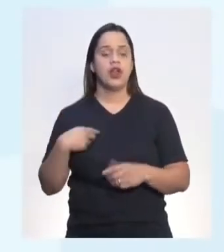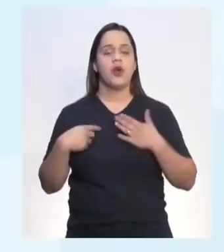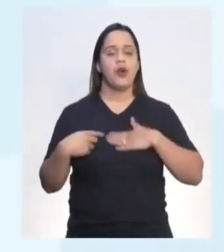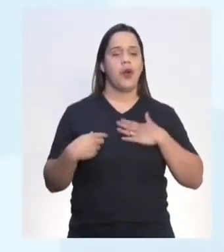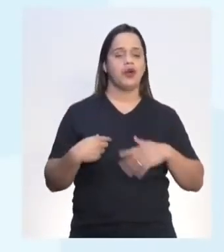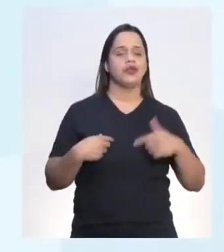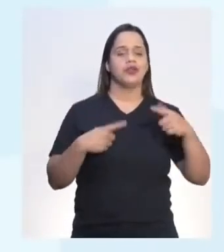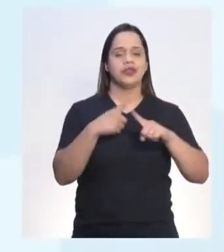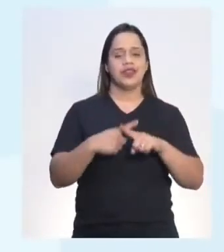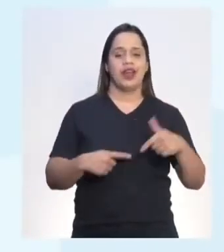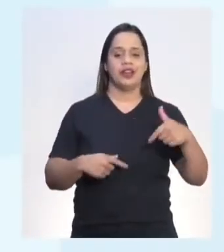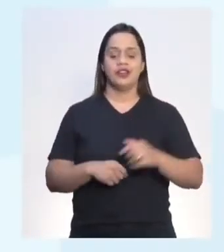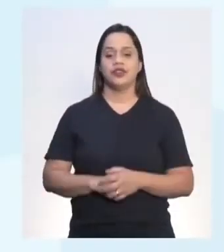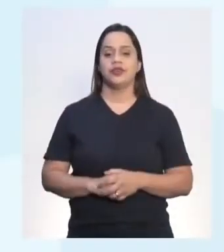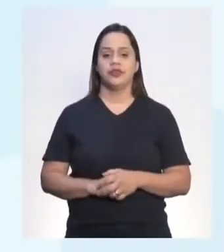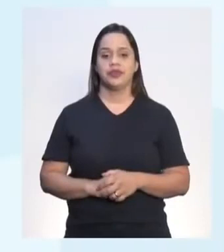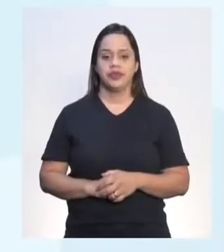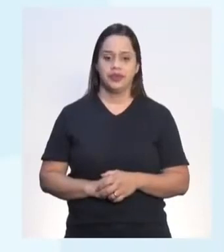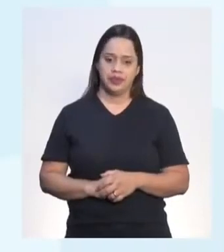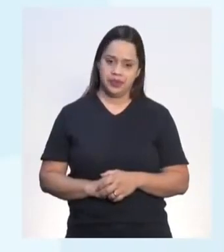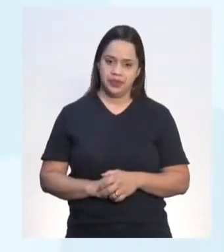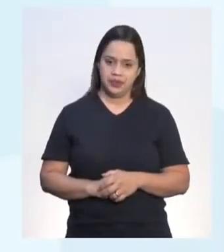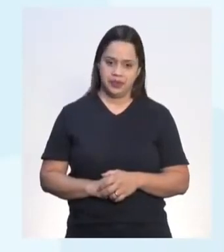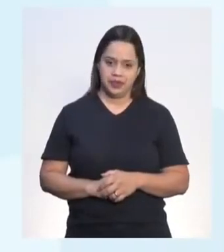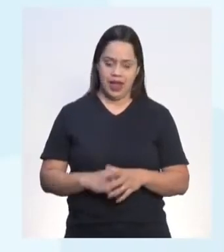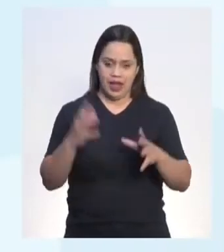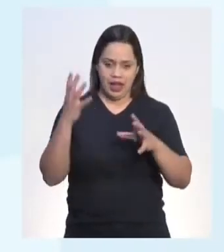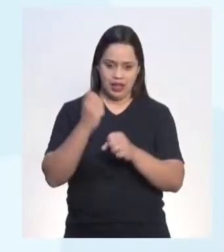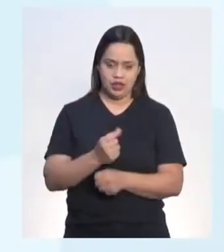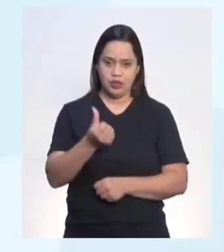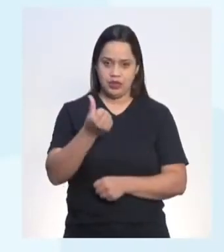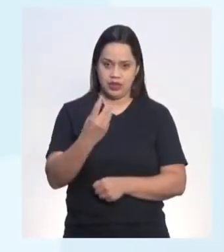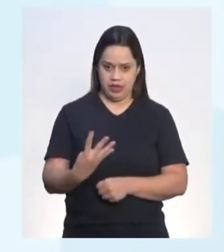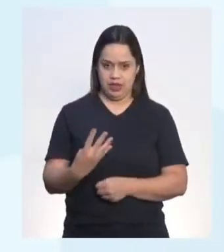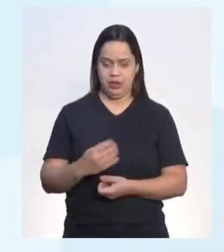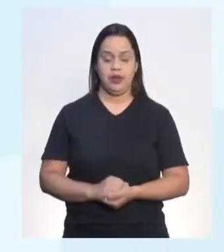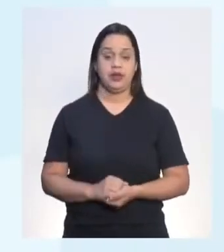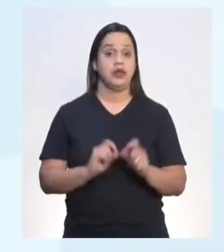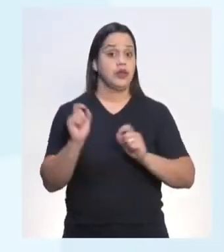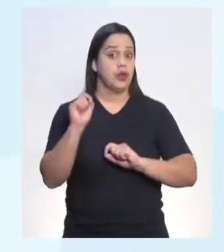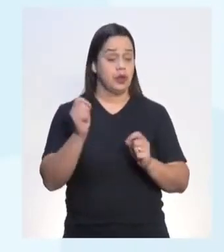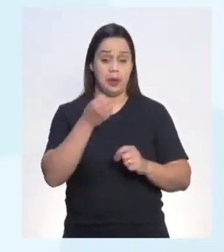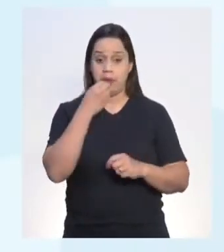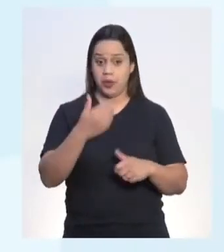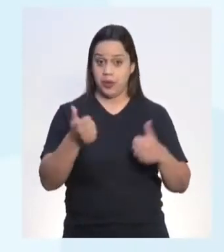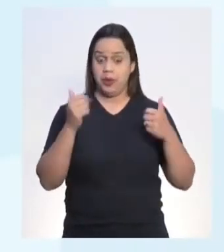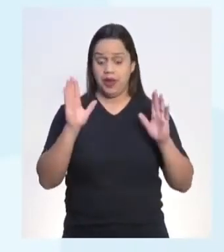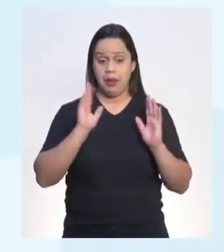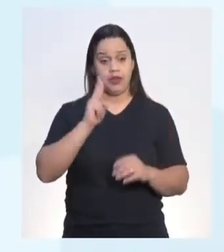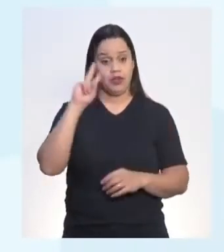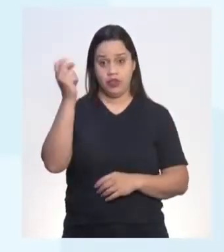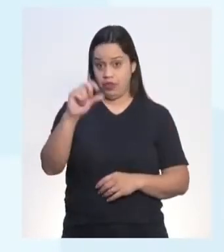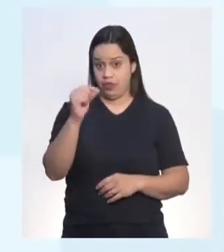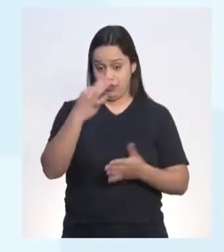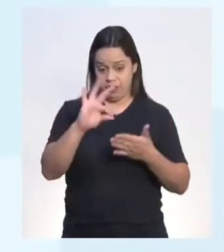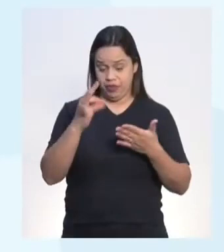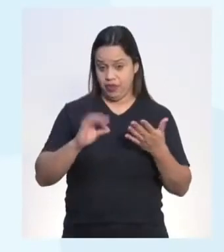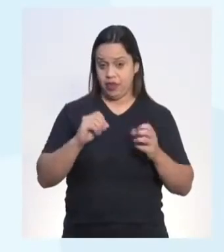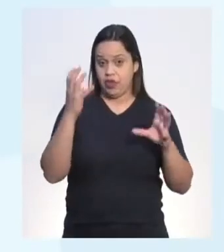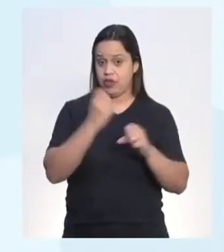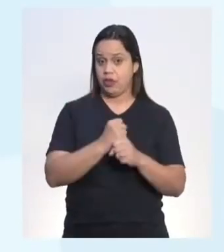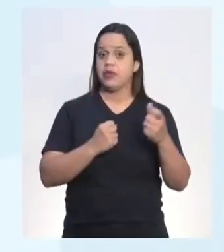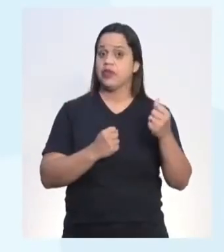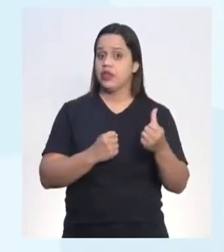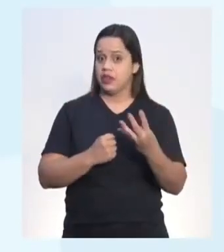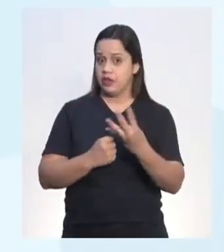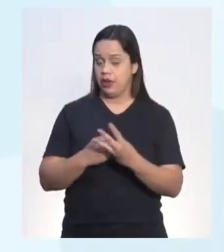7. Vai 1. 1 mais 1, 2, 2, 2, deu 64 centímetros. Então, muito bem, dá para a gente verificar que as somas dá 64.